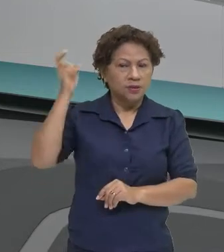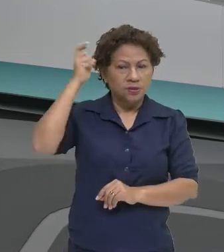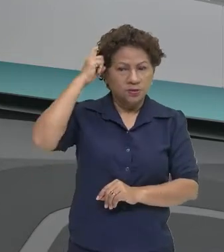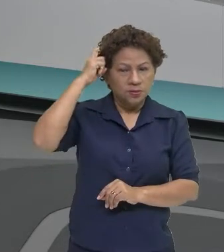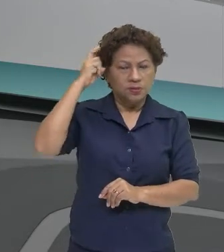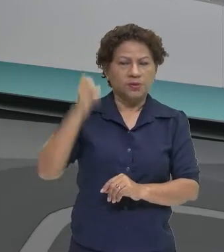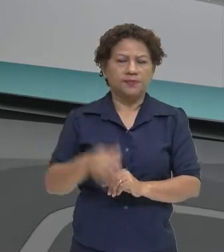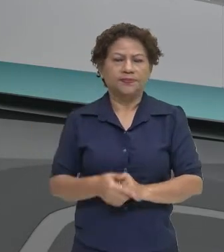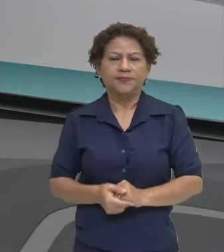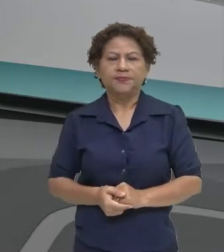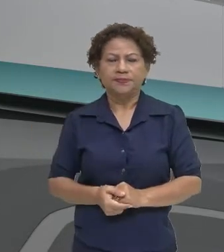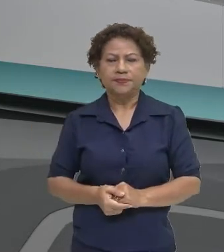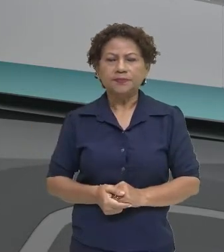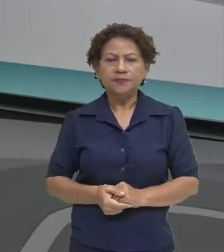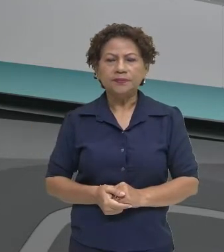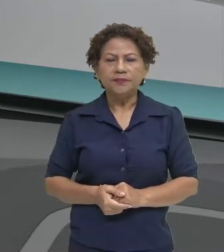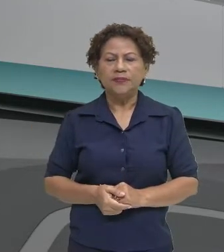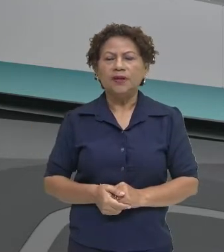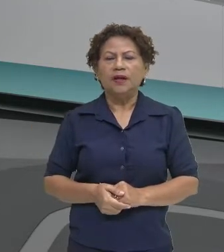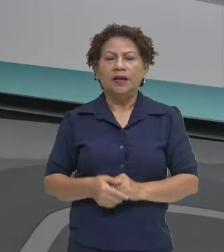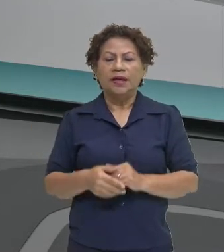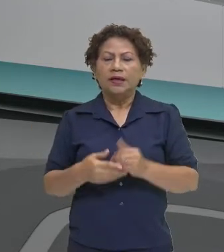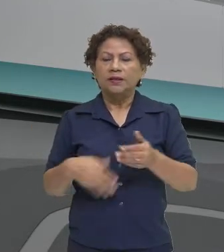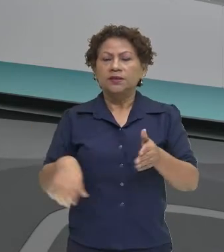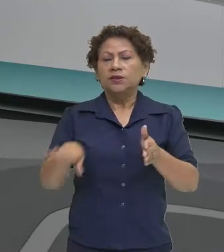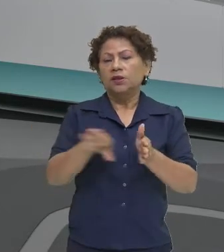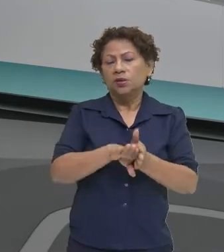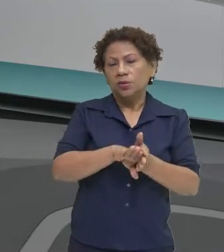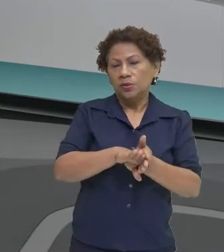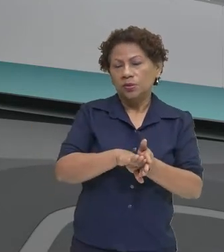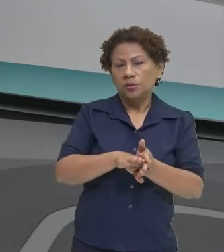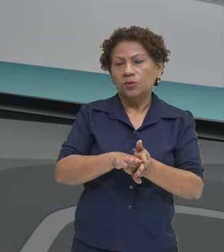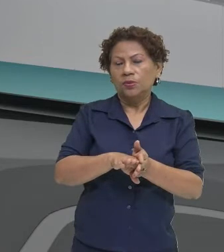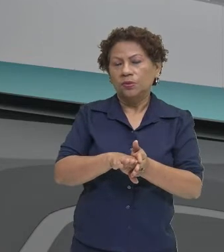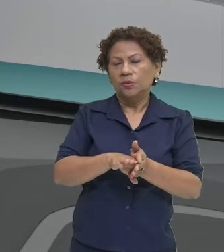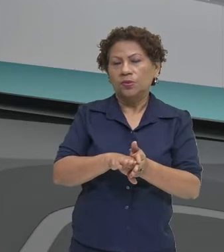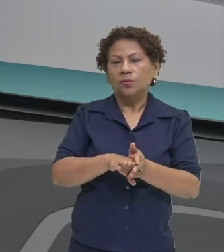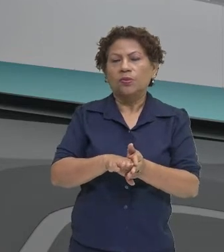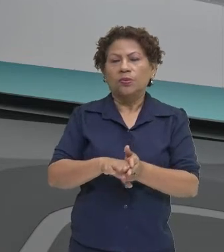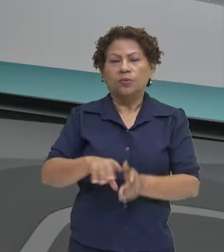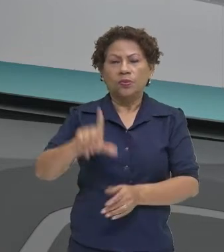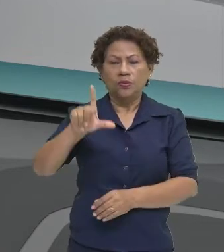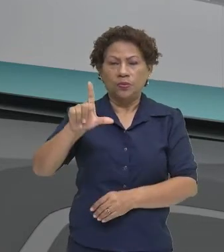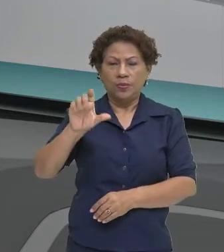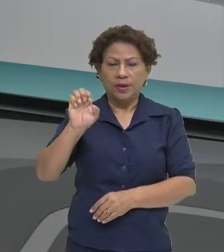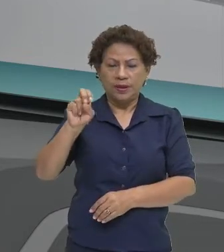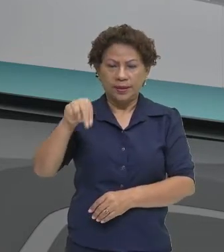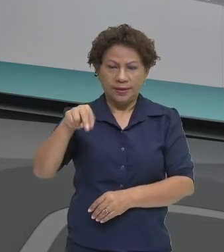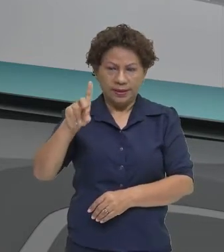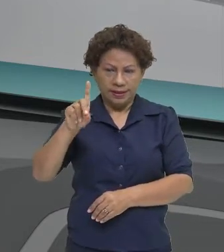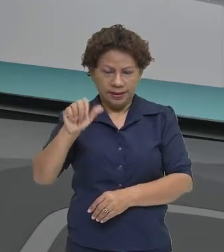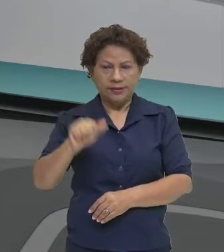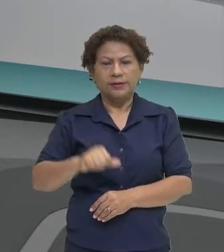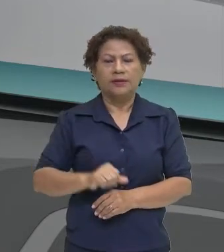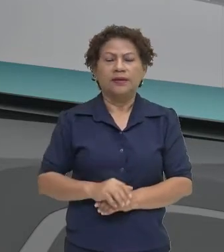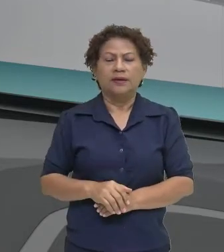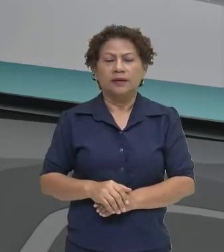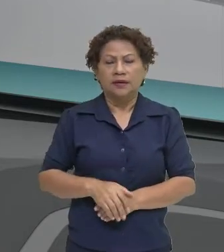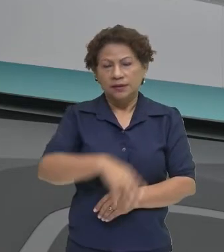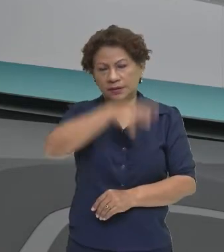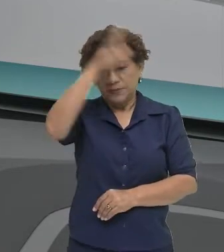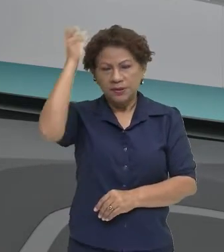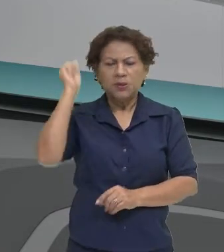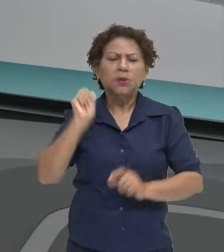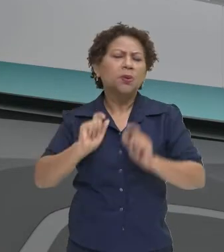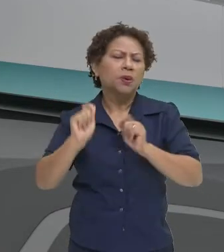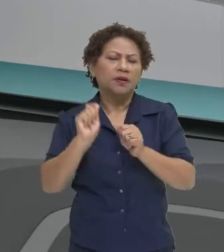tá? Chega uma lenda no Amazonas, mas ele vai o quê? O que é que a lenda vai fazer? Ela vai se adequar com a